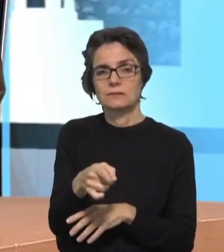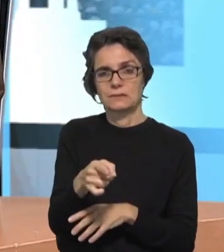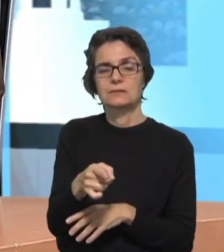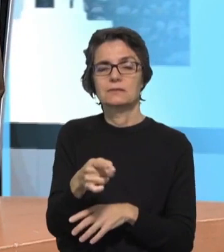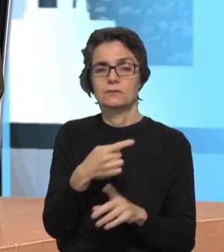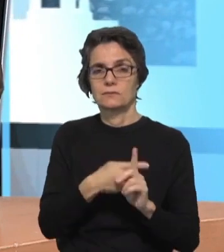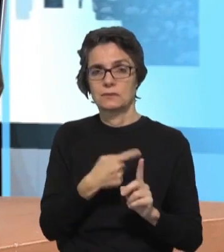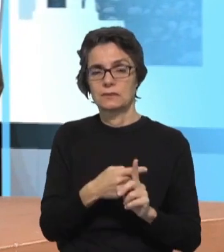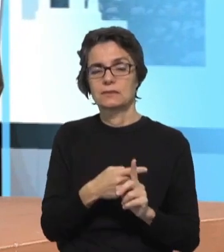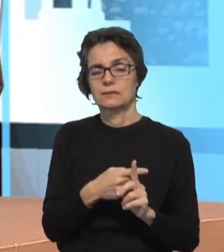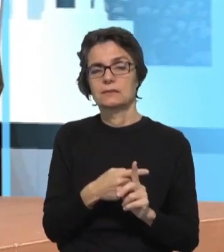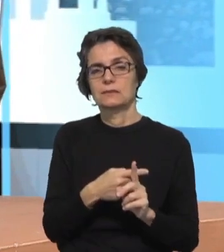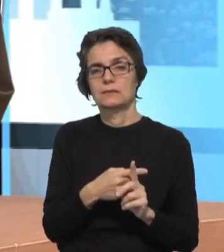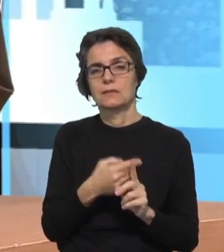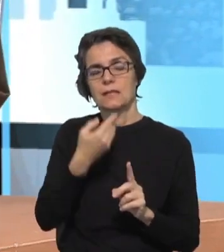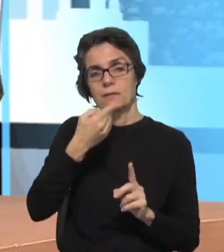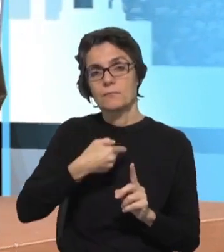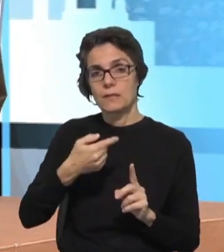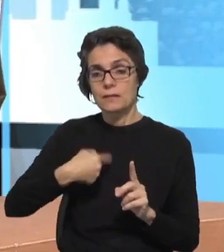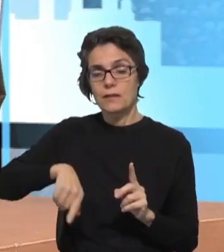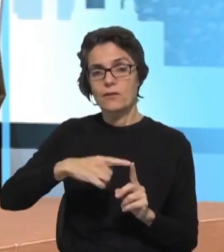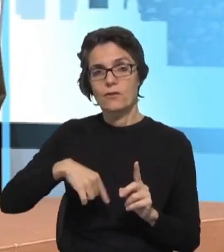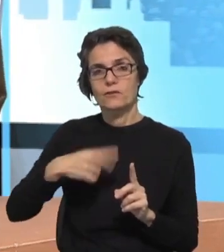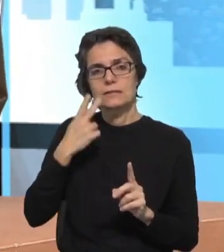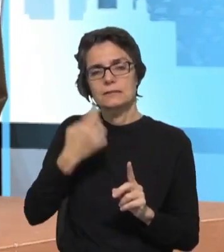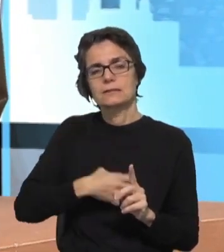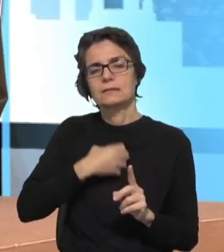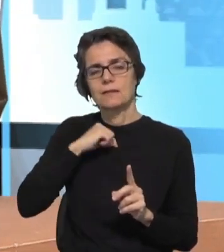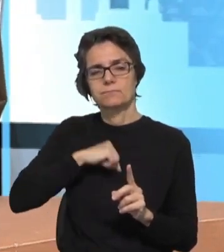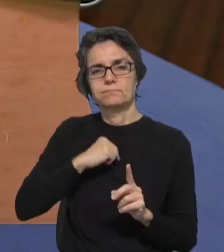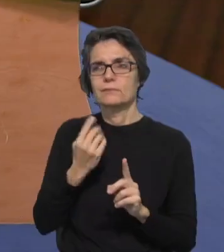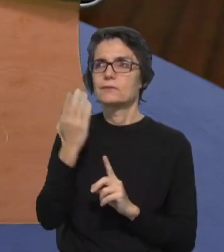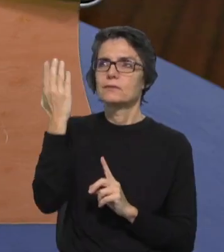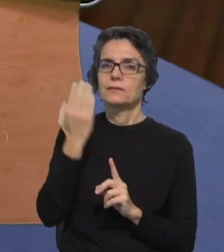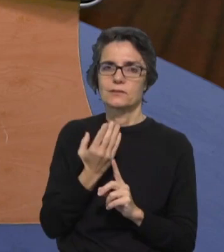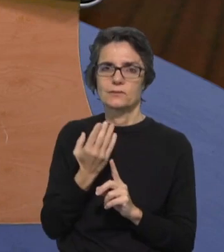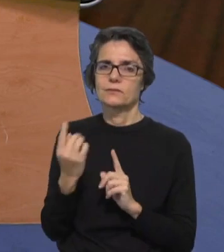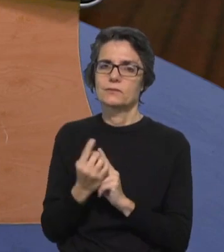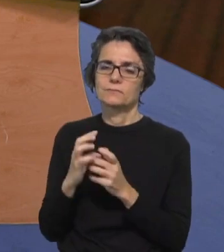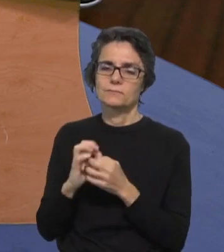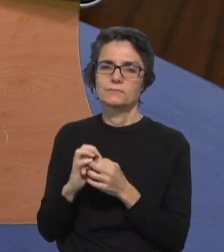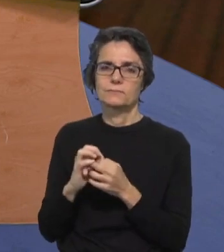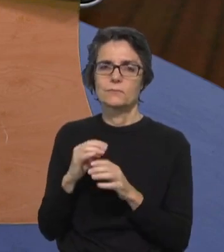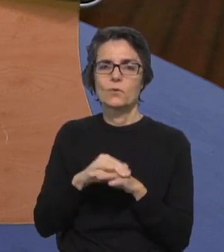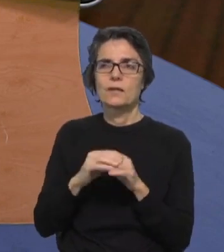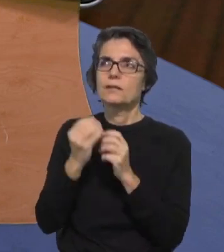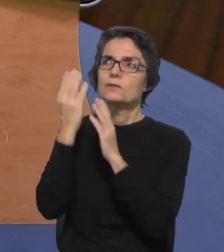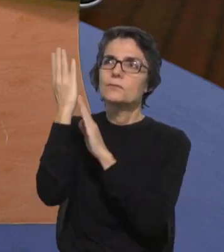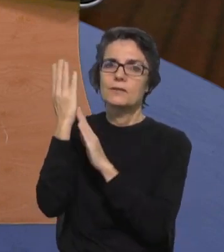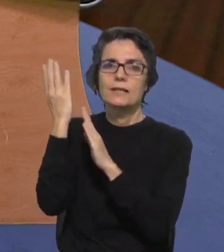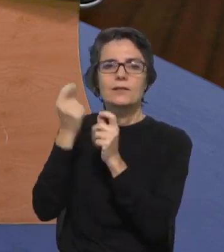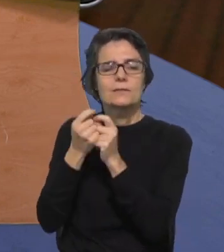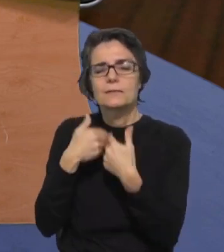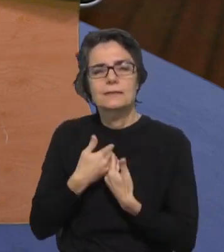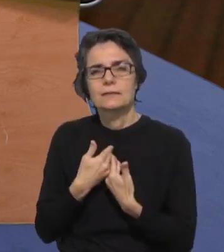gerais o escreveram também, pede que revivamos cada vez mais este sentido de Deus que vem ao nosso encontro. Portanto, o afeto para com Deus, Deus que é muito próximo,